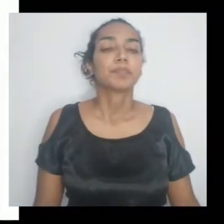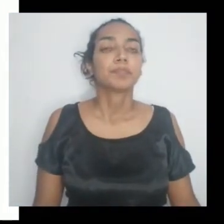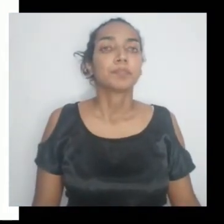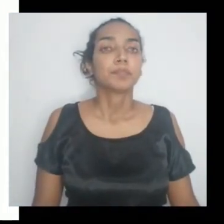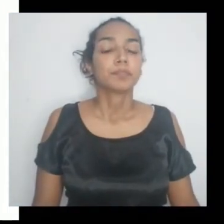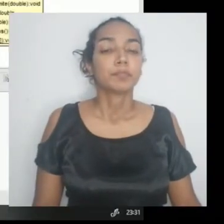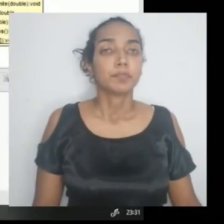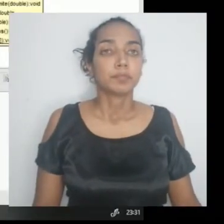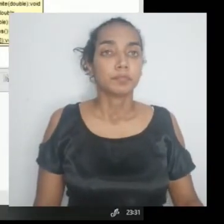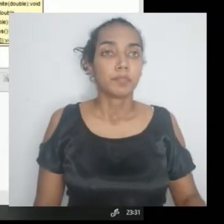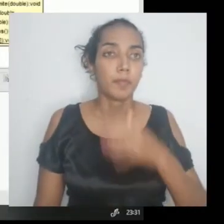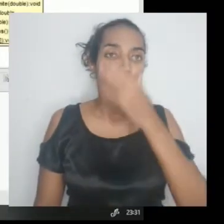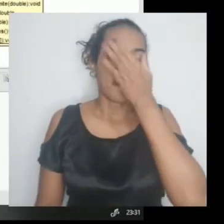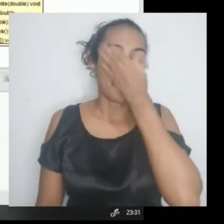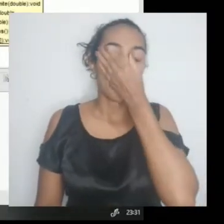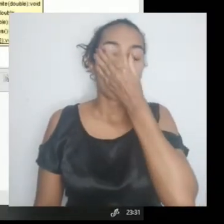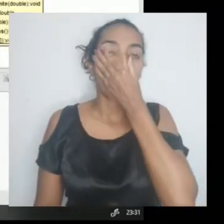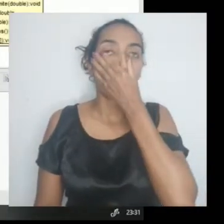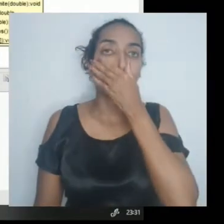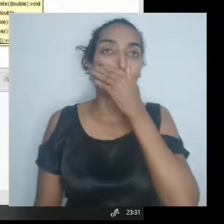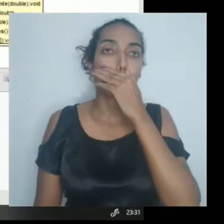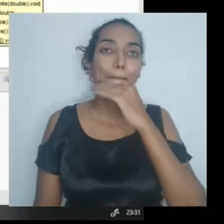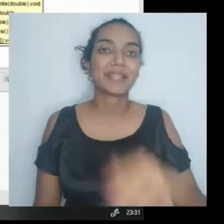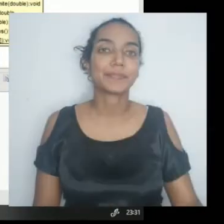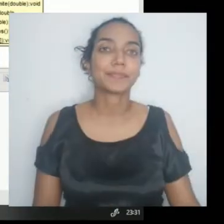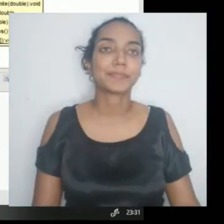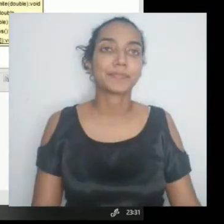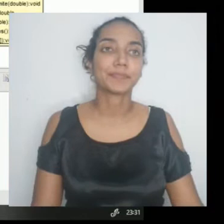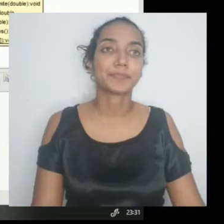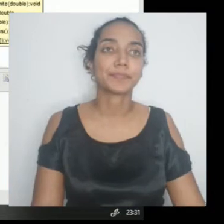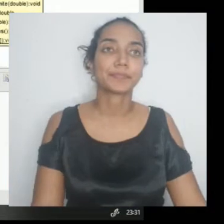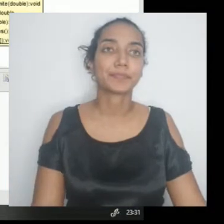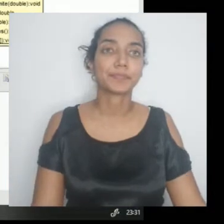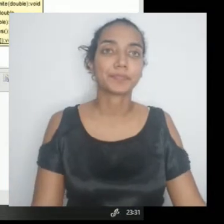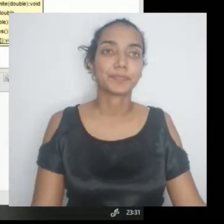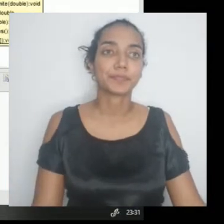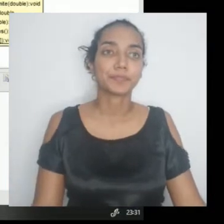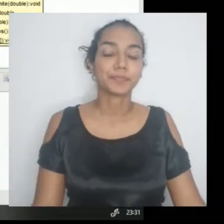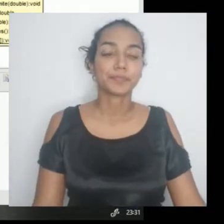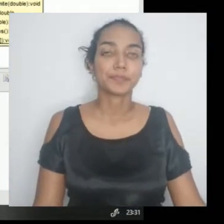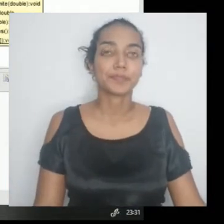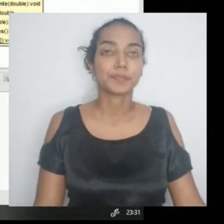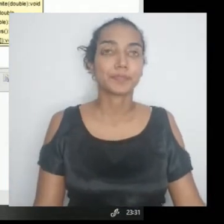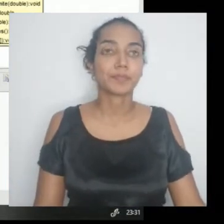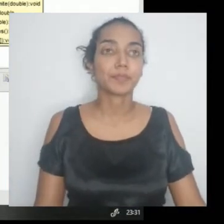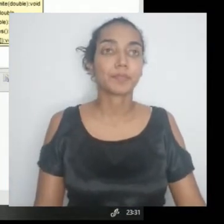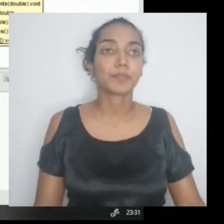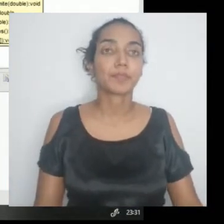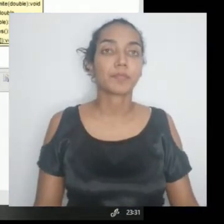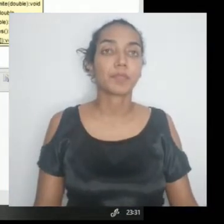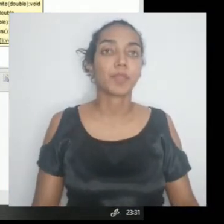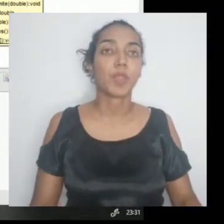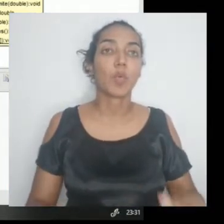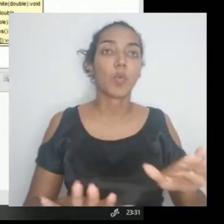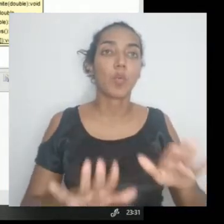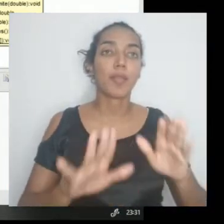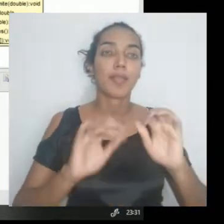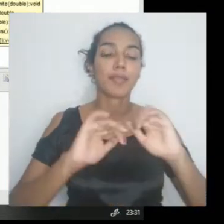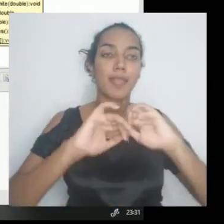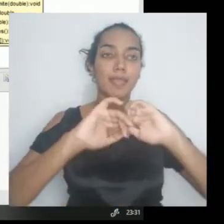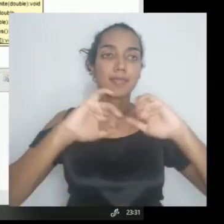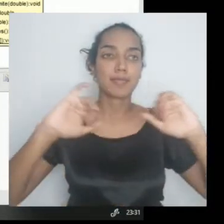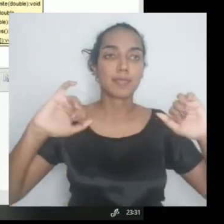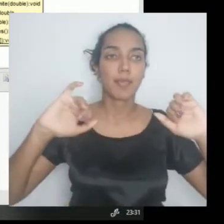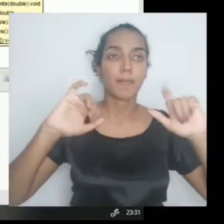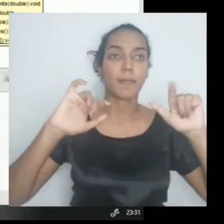para o Eclipse. E aqui a gente vê, eu deixei separada as telas com a